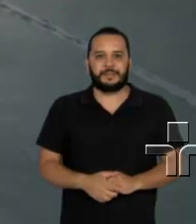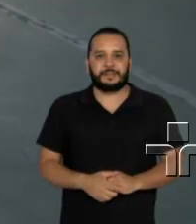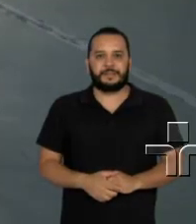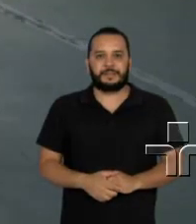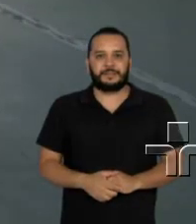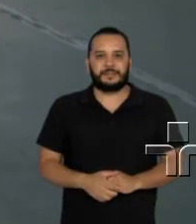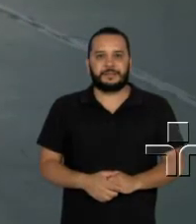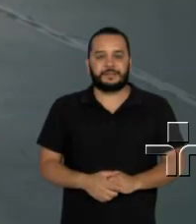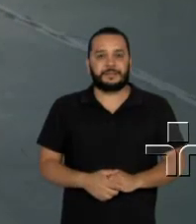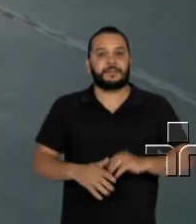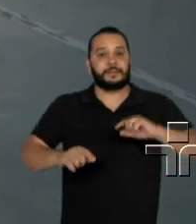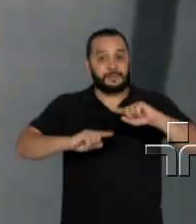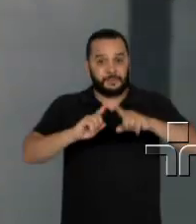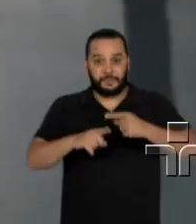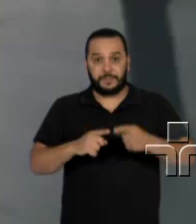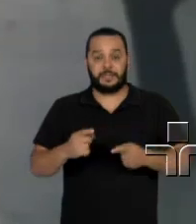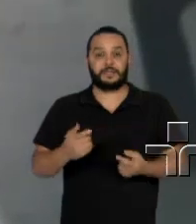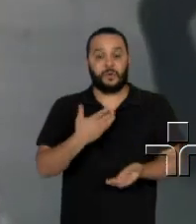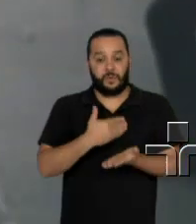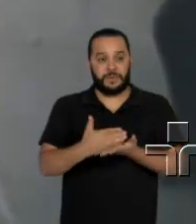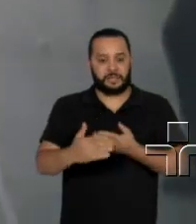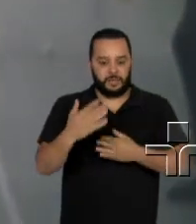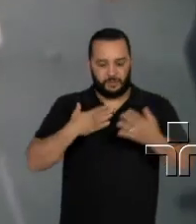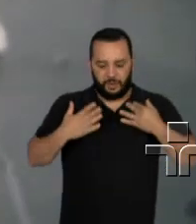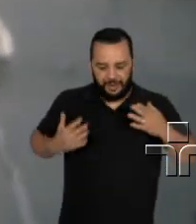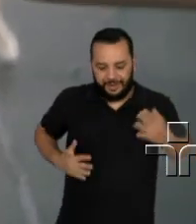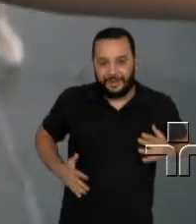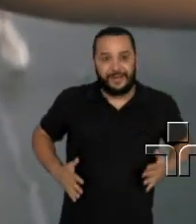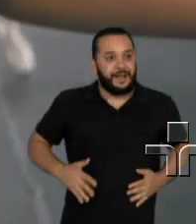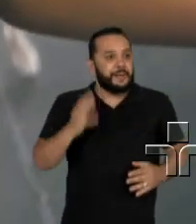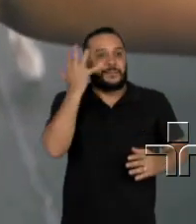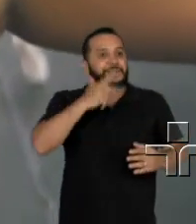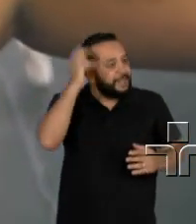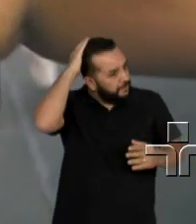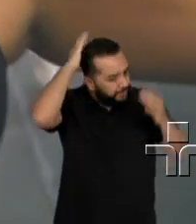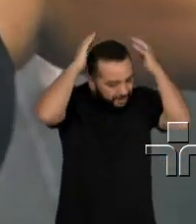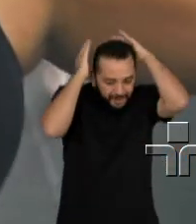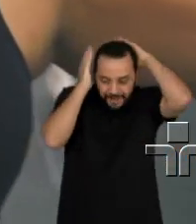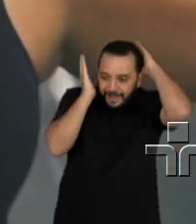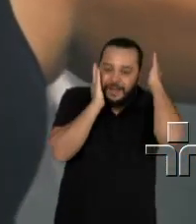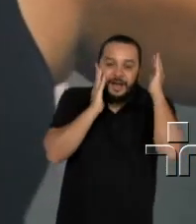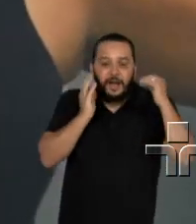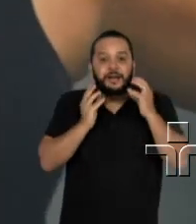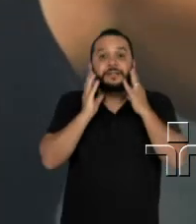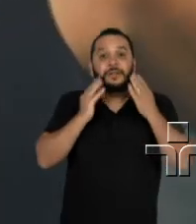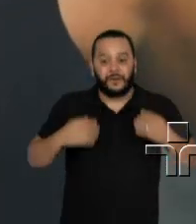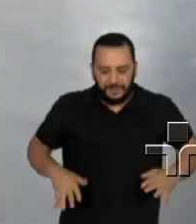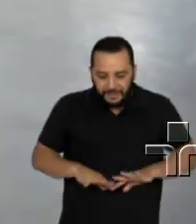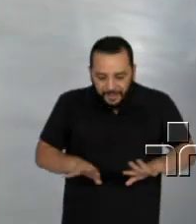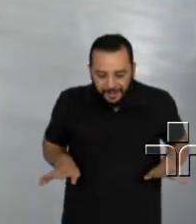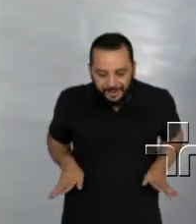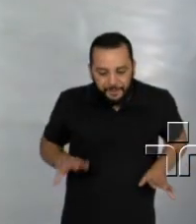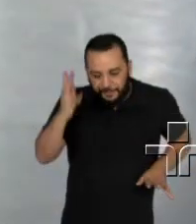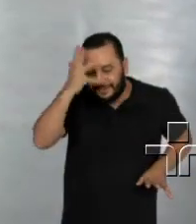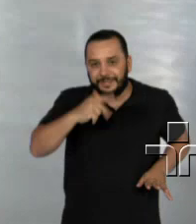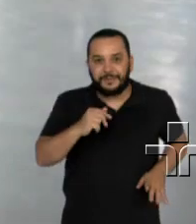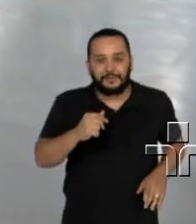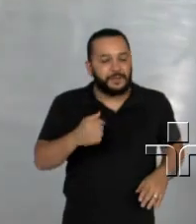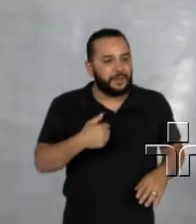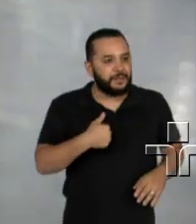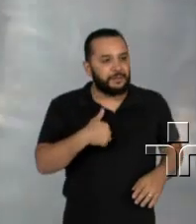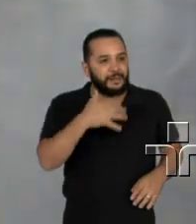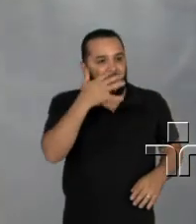e olha que elas começaram a me tocar e me senti fala a nossa que bonito seu cabelo nossas a sua rainha eu achei aquilo